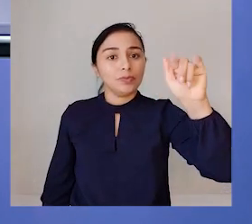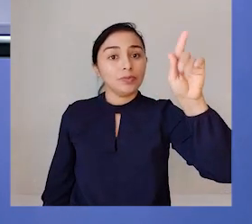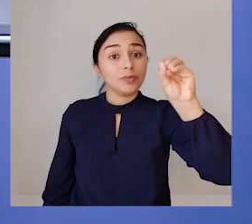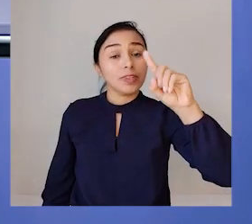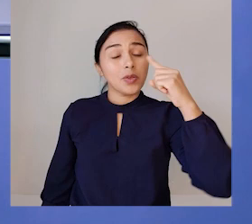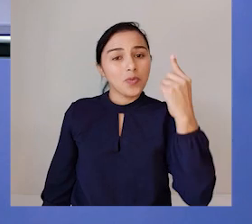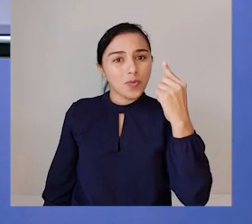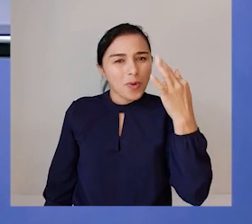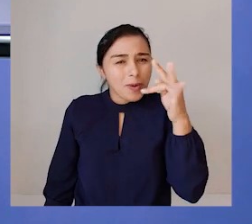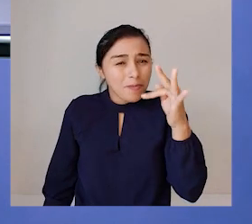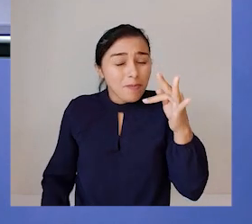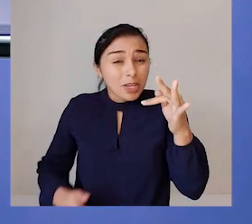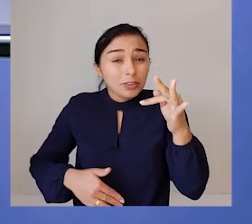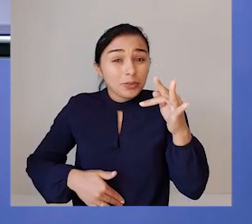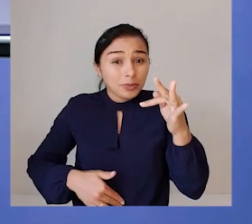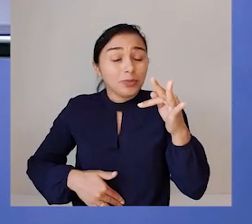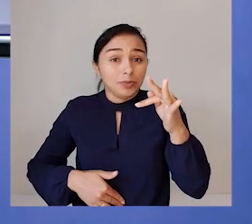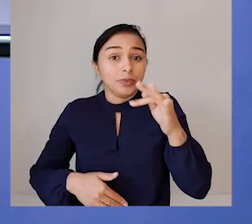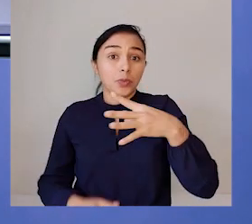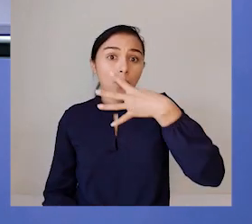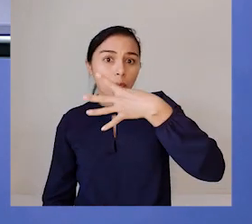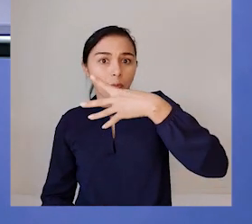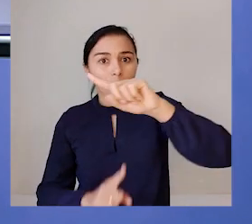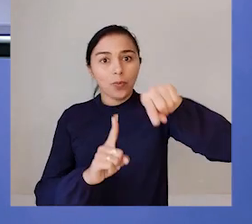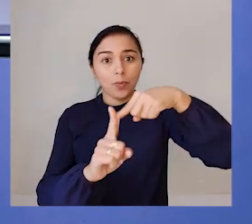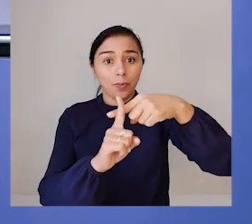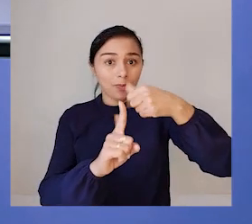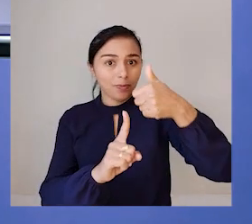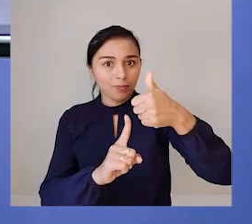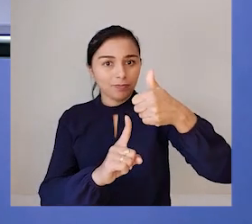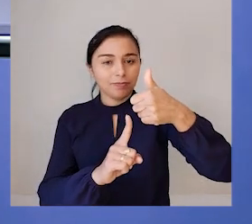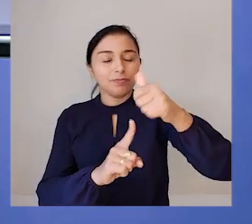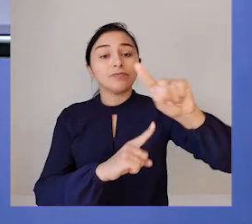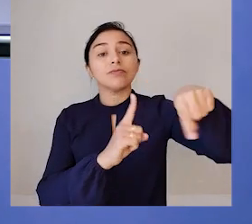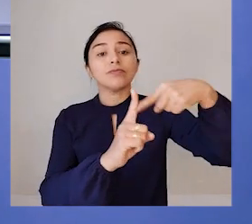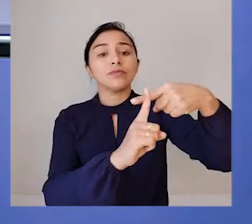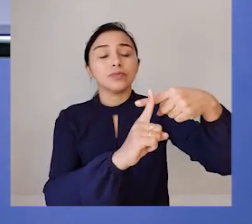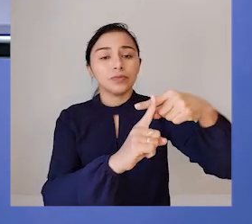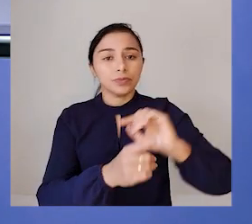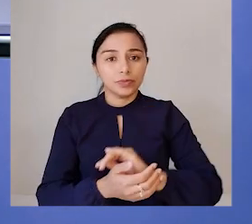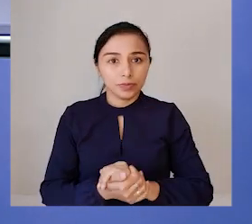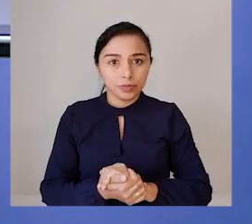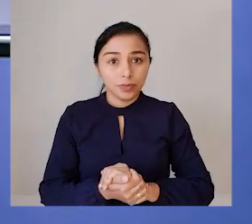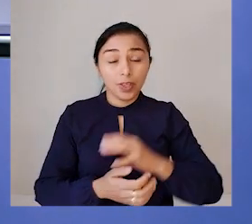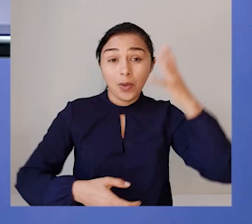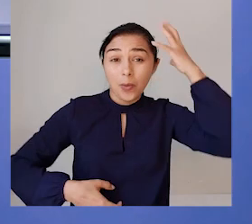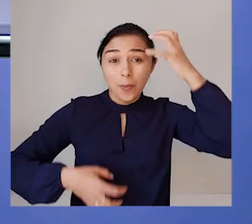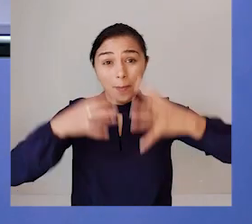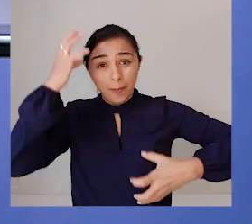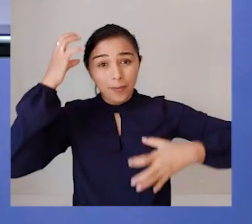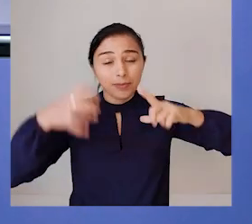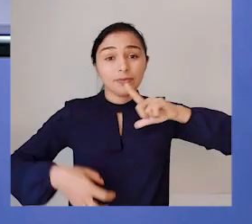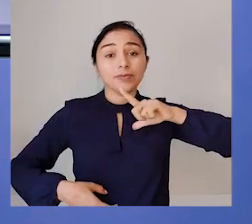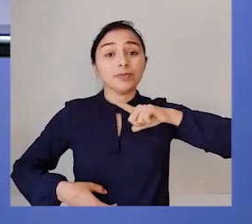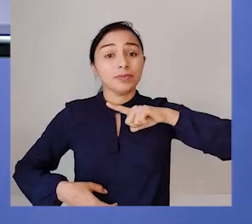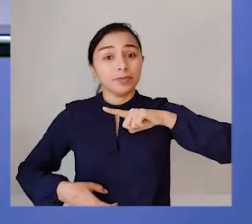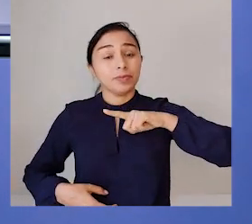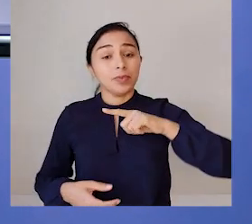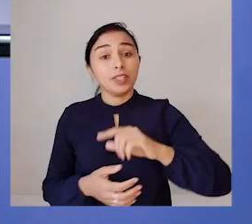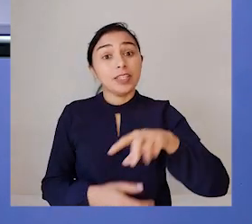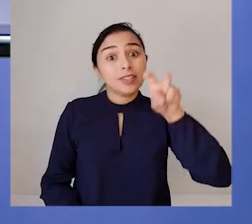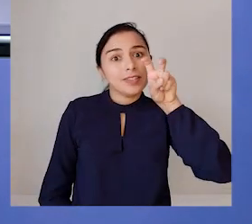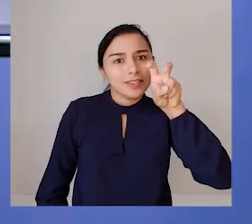no umbigo. Então nós vamos somar 4 mais 1, mais o macaco Manuelão tem